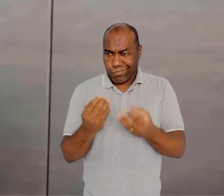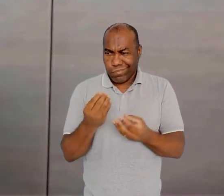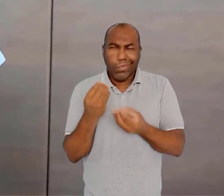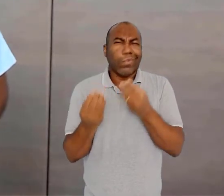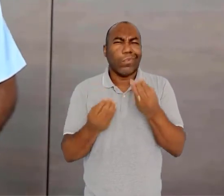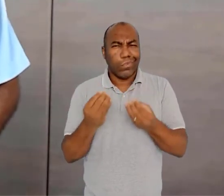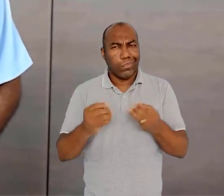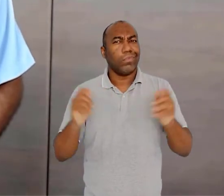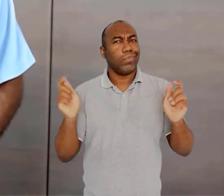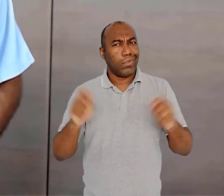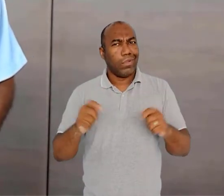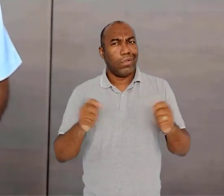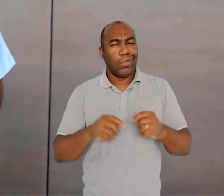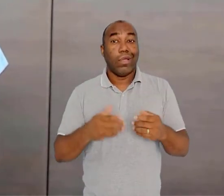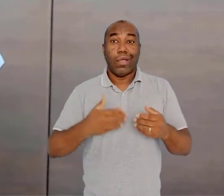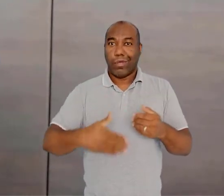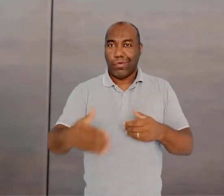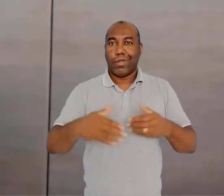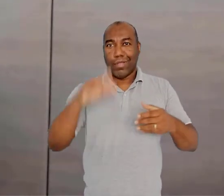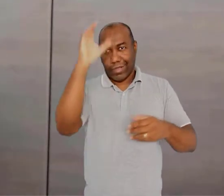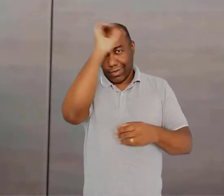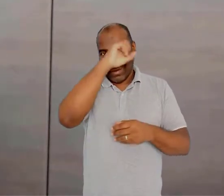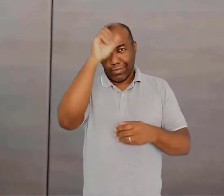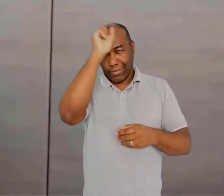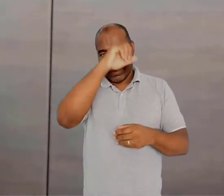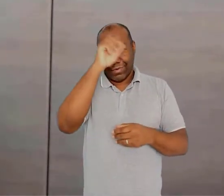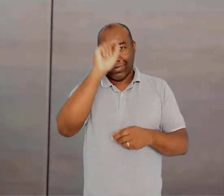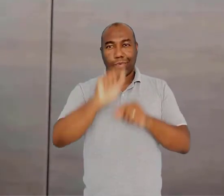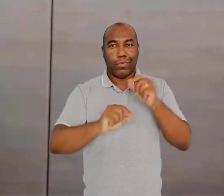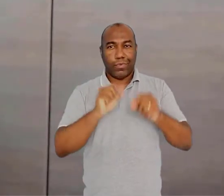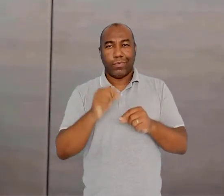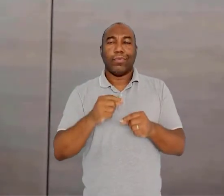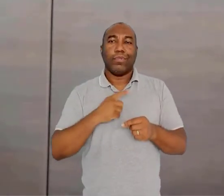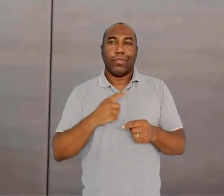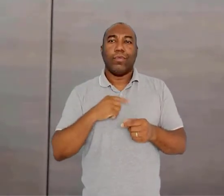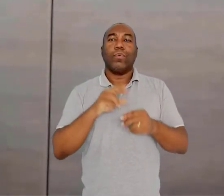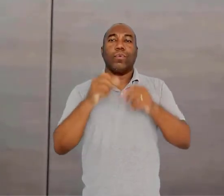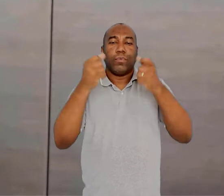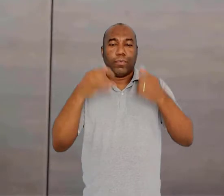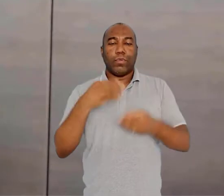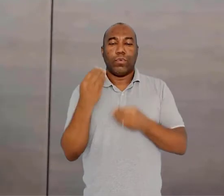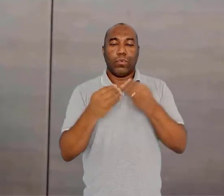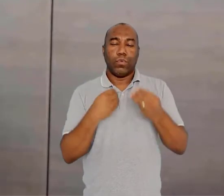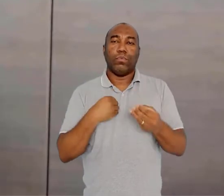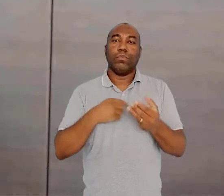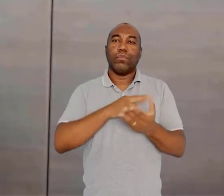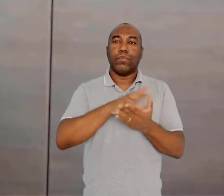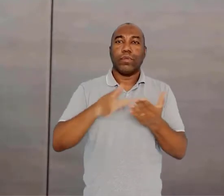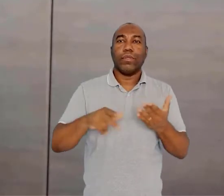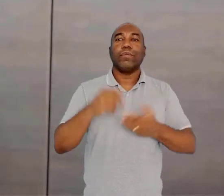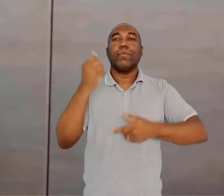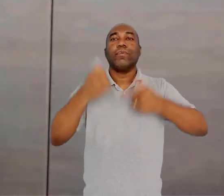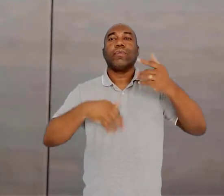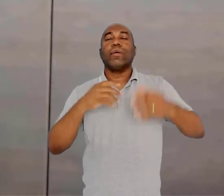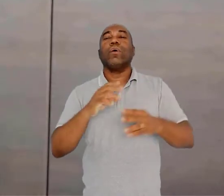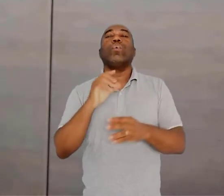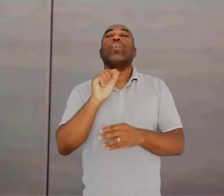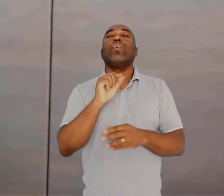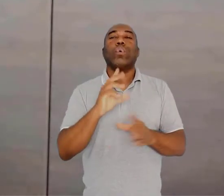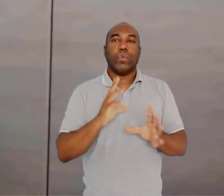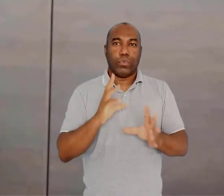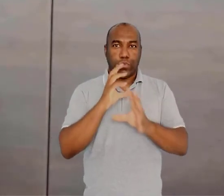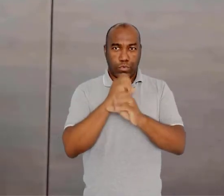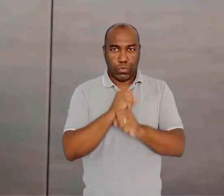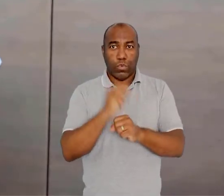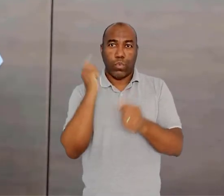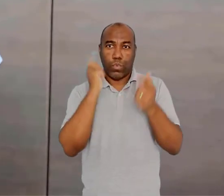cálculo? Esse cálculo a gente vai estudar agora, que é feito a partir da lei de Reis. A lei de Reis ela é responsável por prever